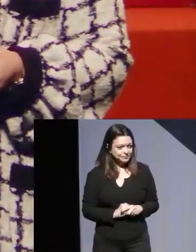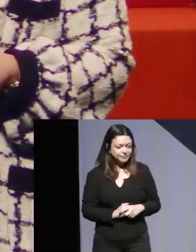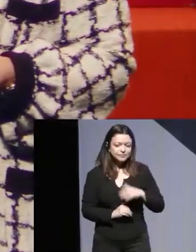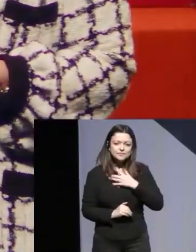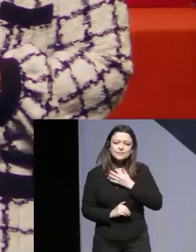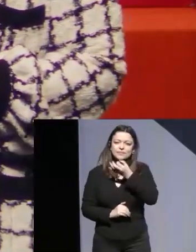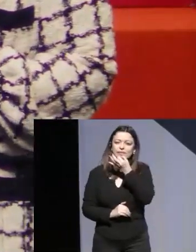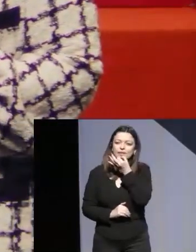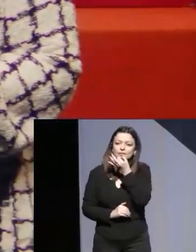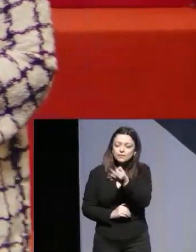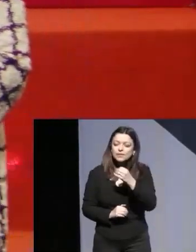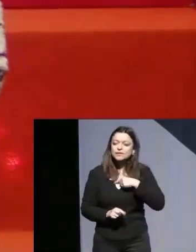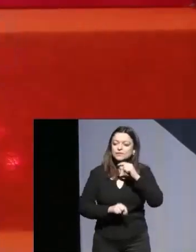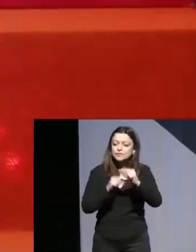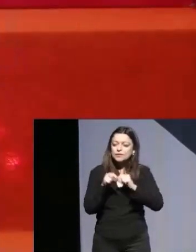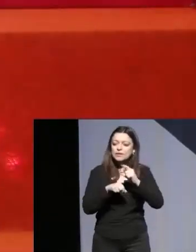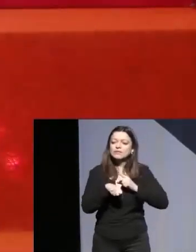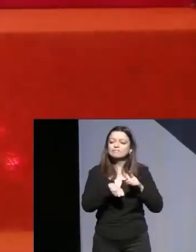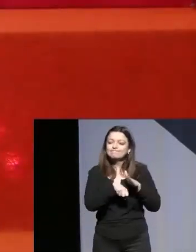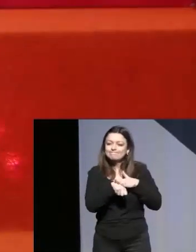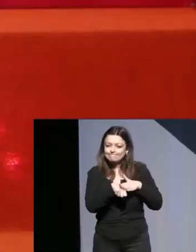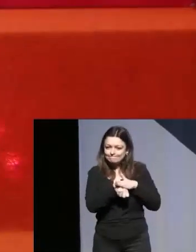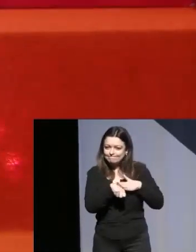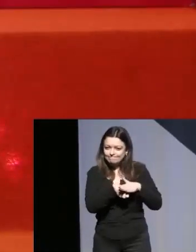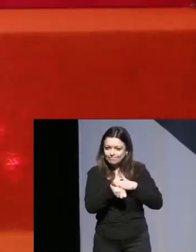com os meus colegas a propósito disso.